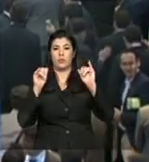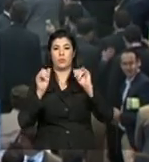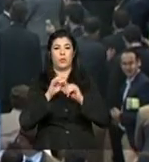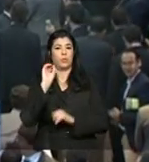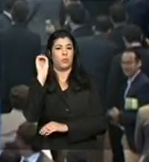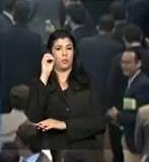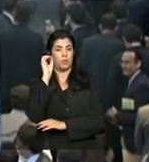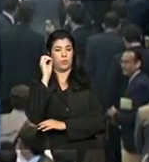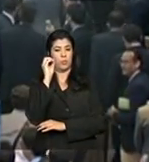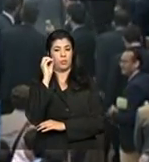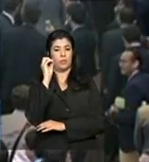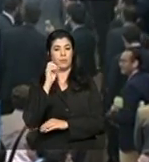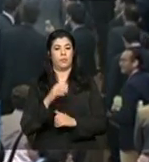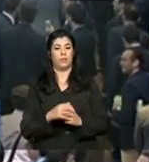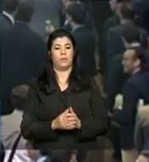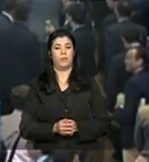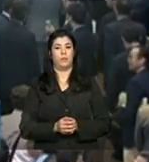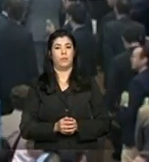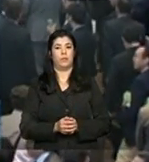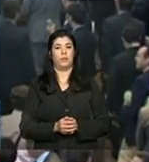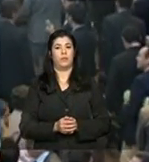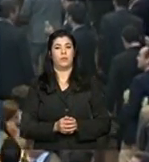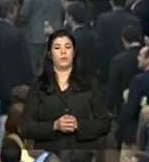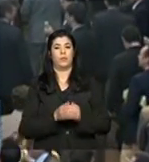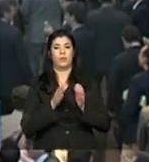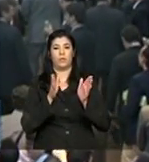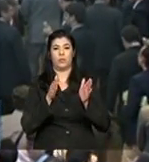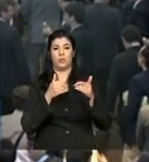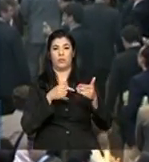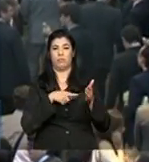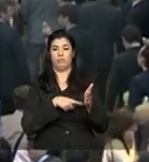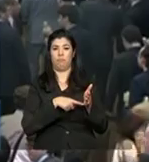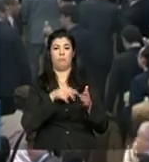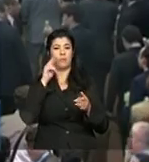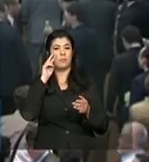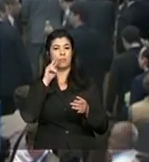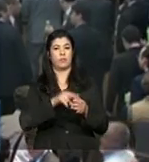Sul. É um lote que prevê